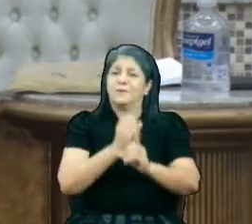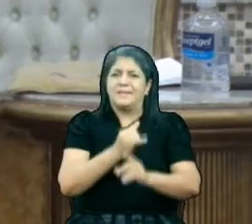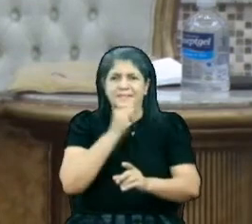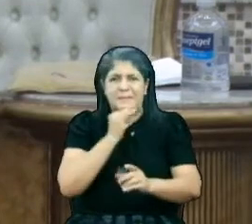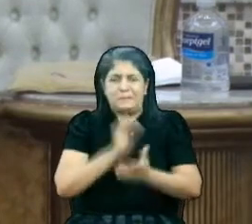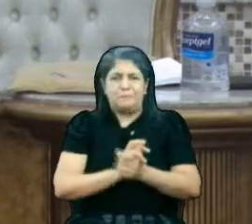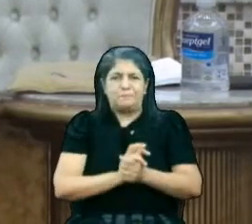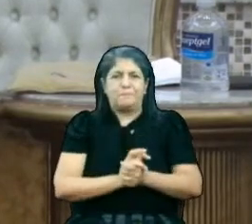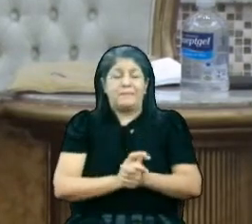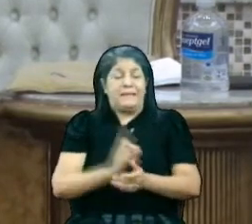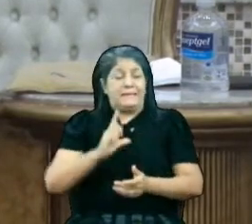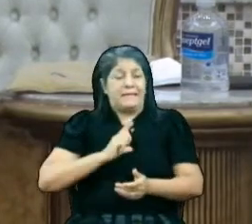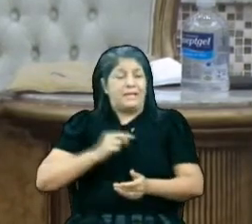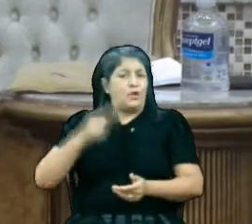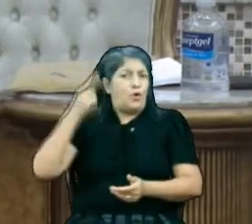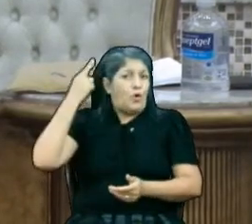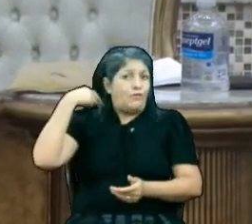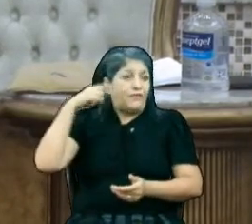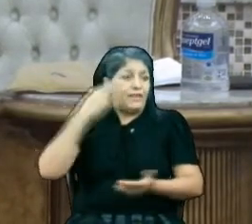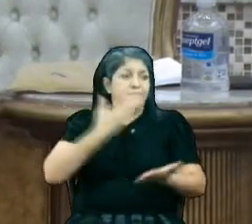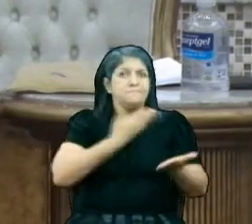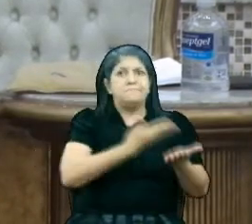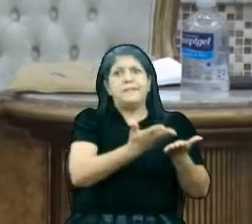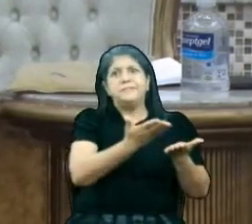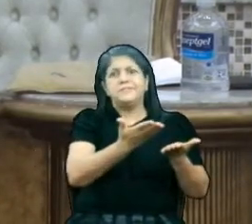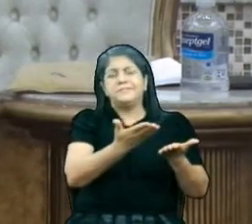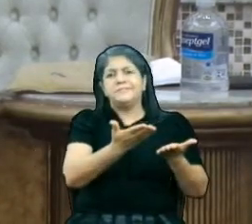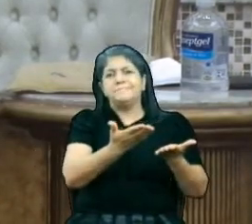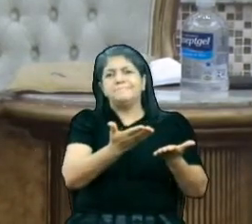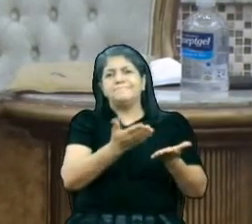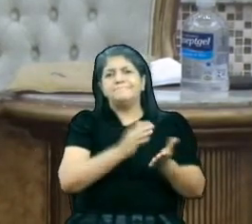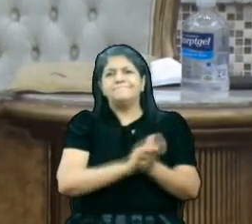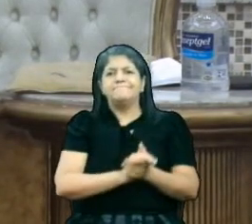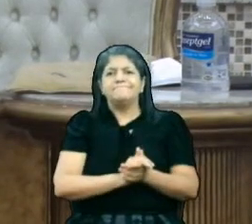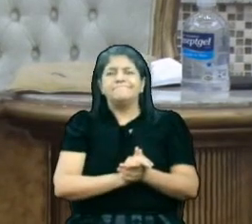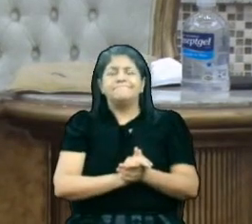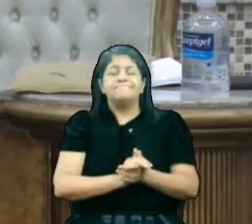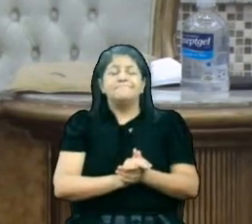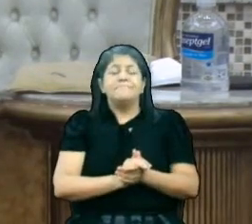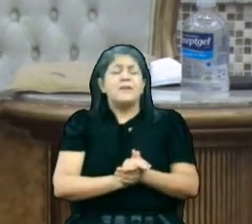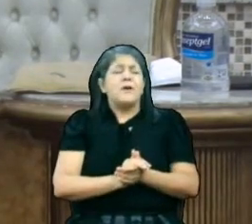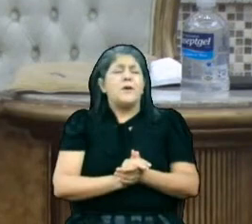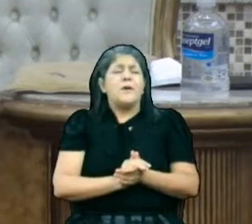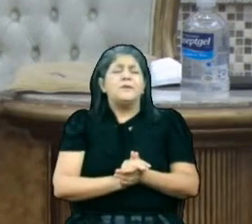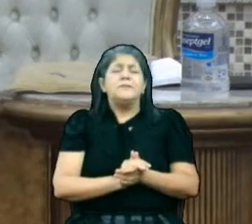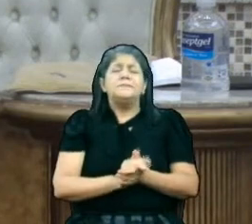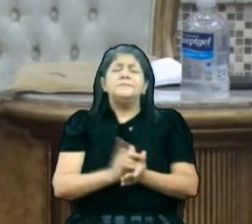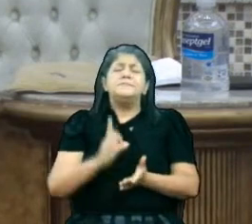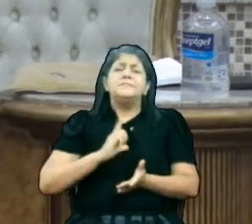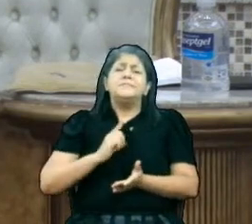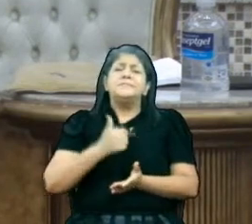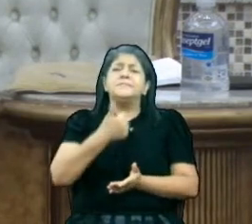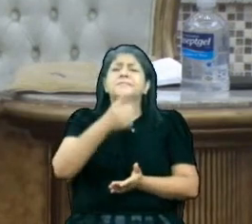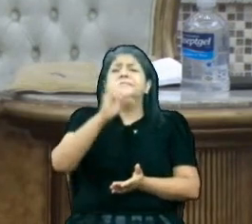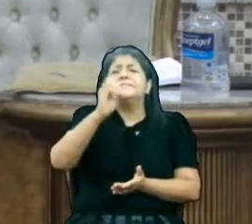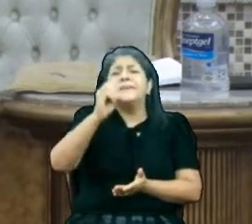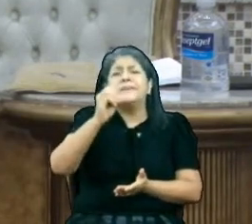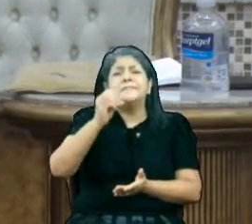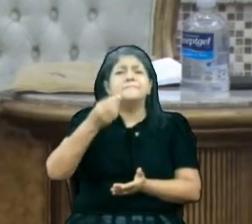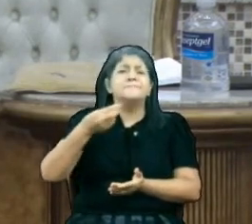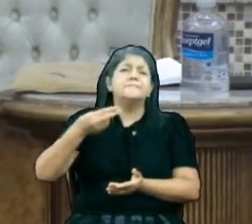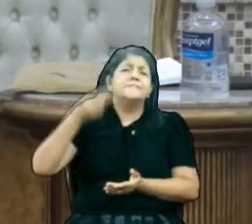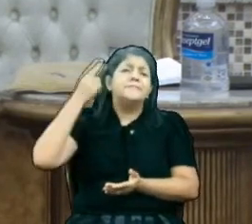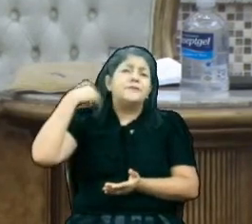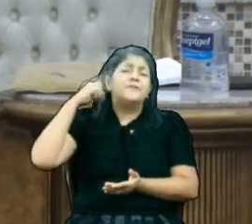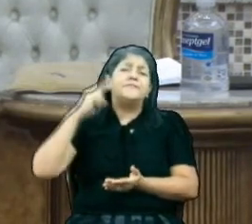esta ovelha ela perdeu-se por falta de senso de direção nós encontramos aqui